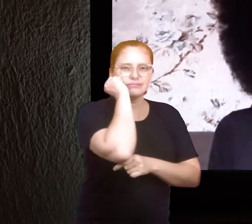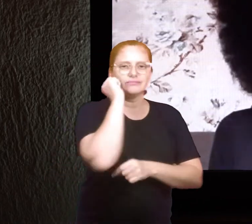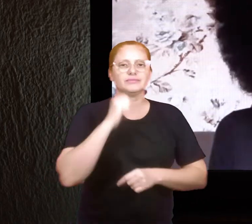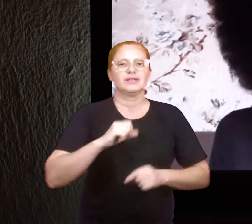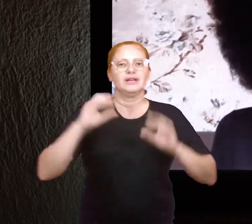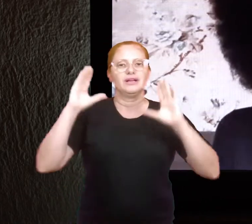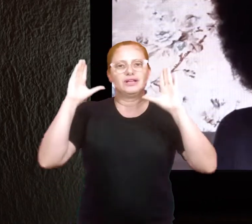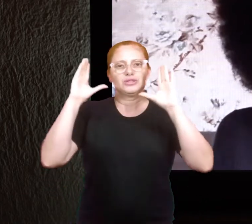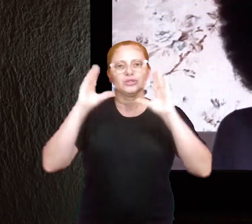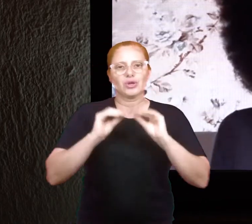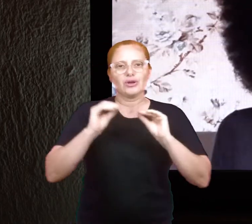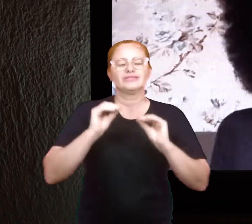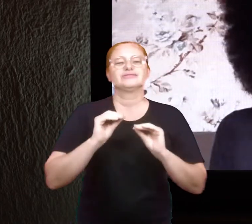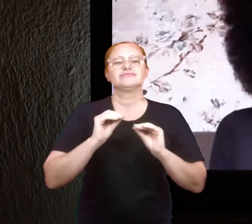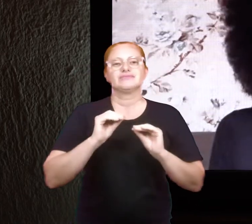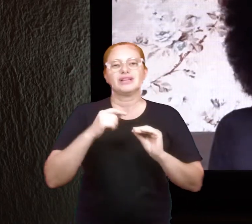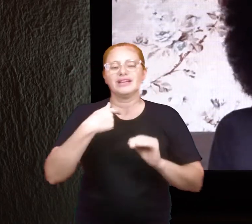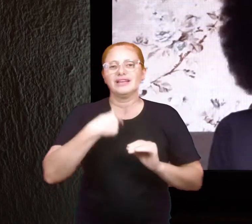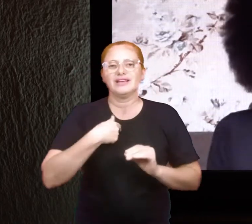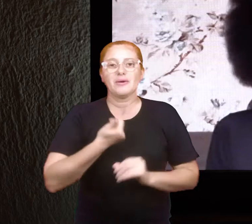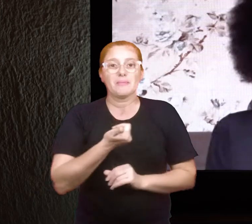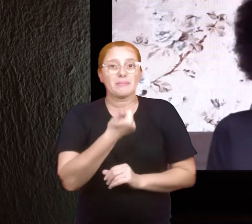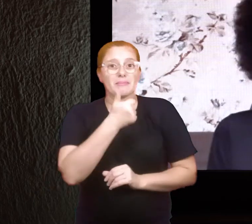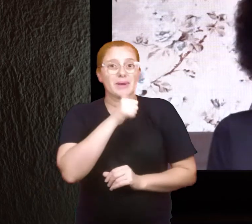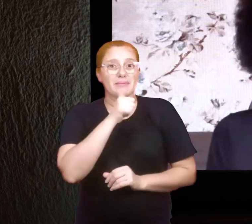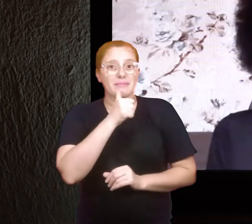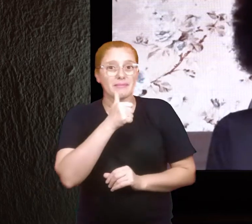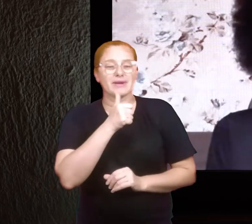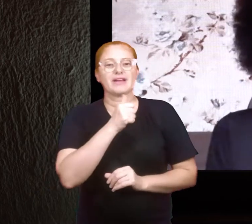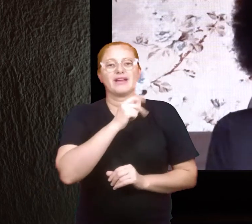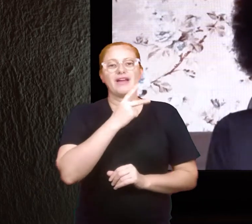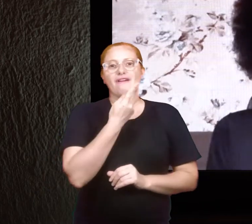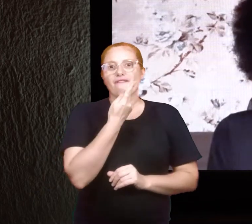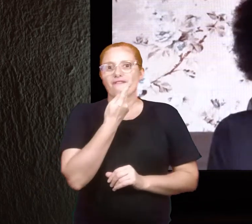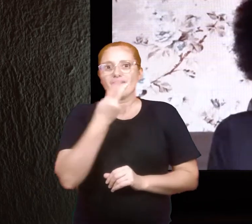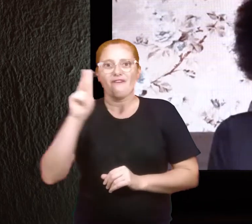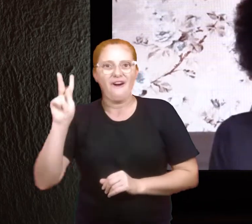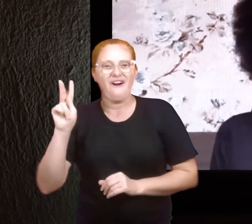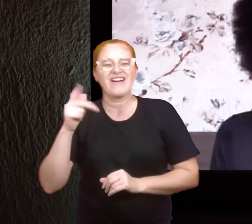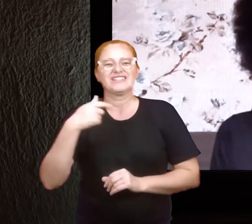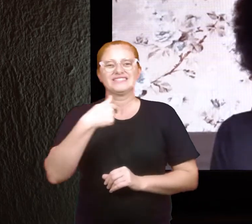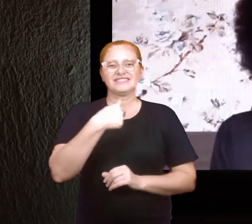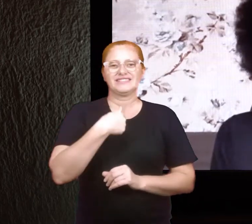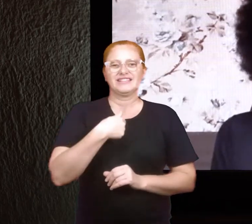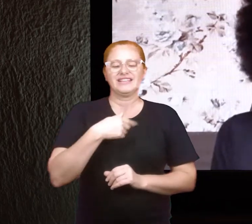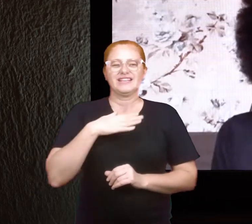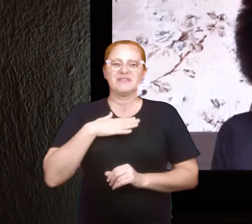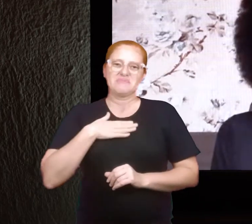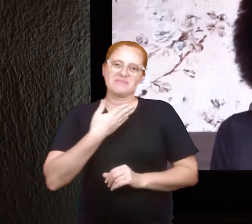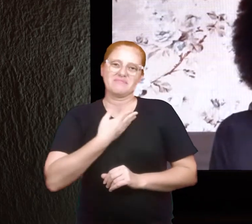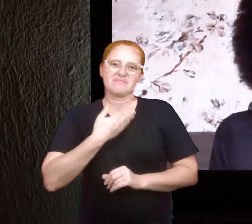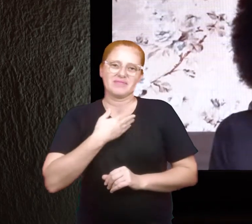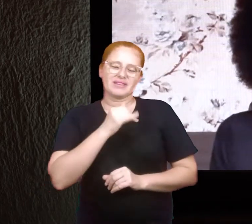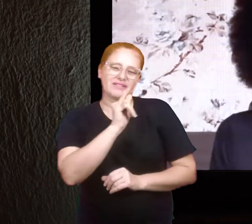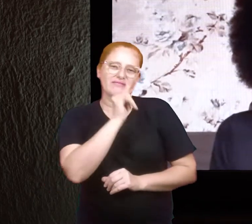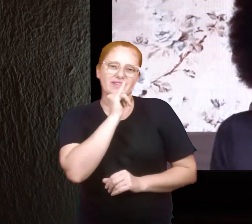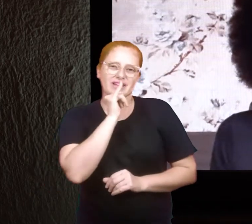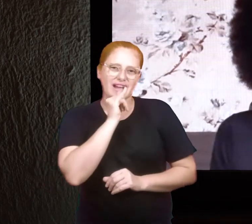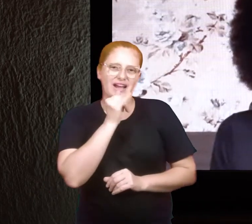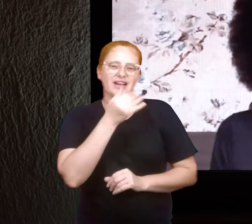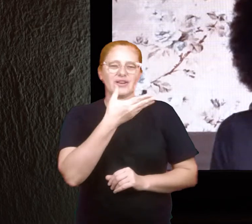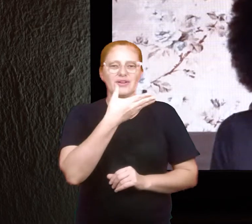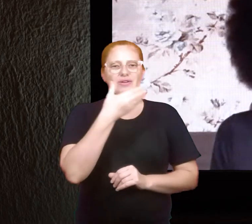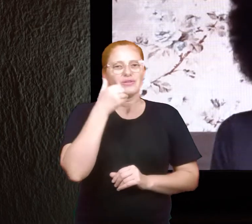pela primeira vez na vida. As minhas amigas ficaram com os carinhas e a gente foi embora. Isso